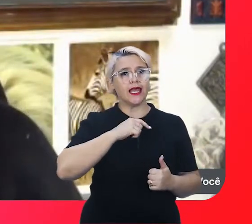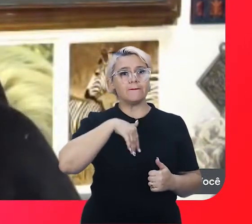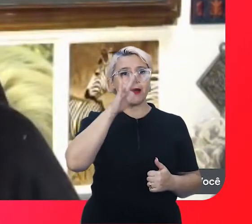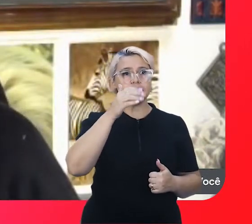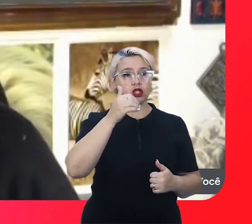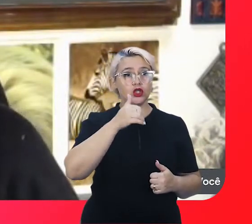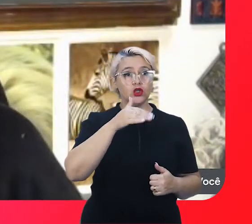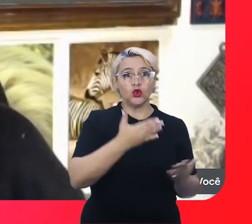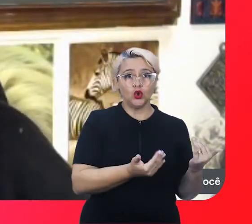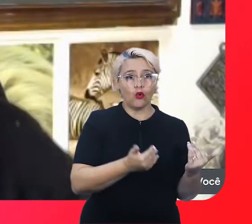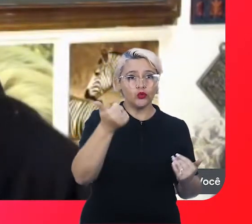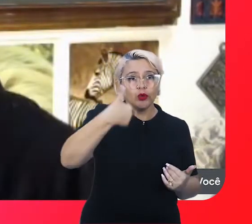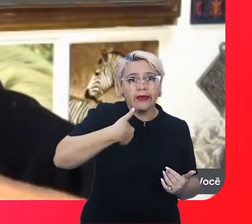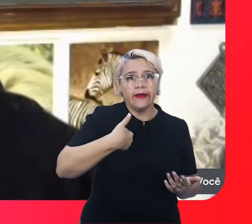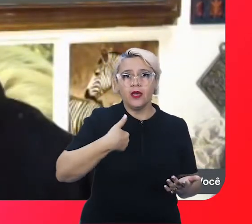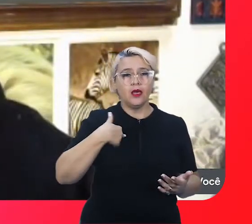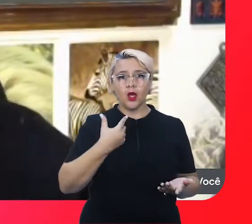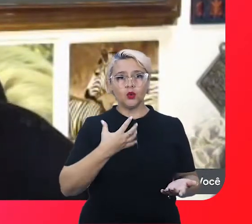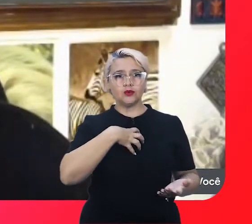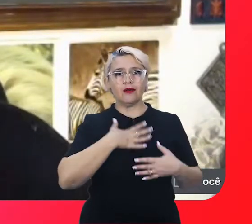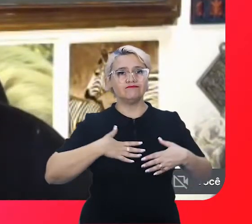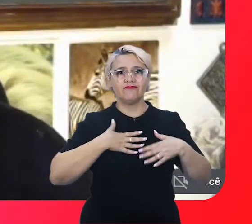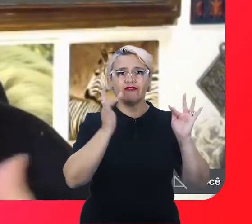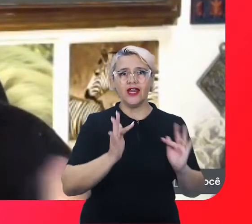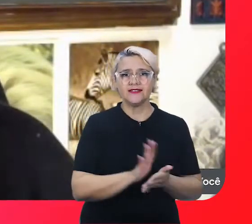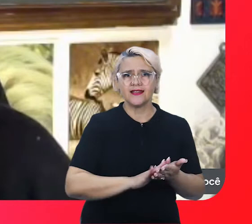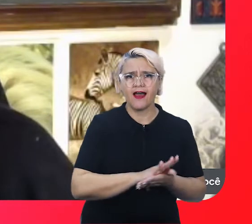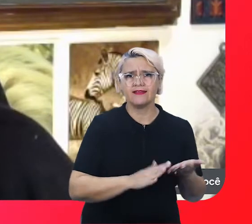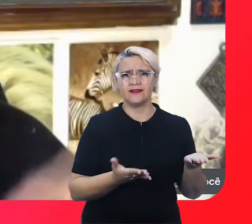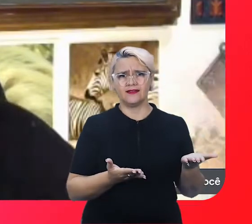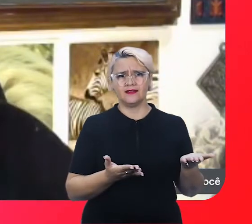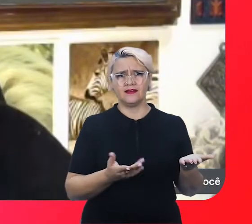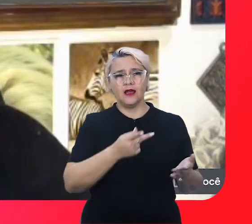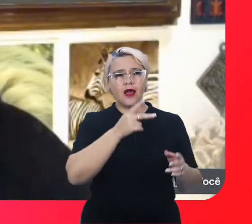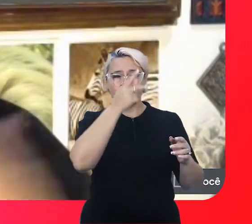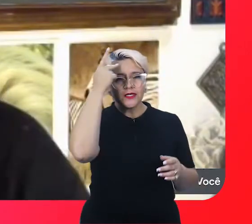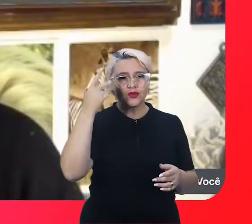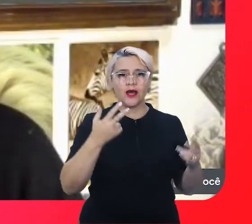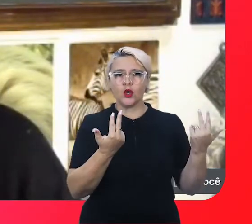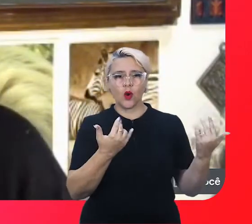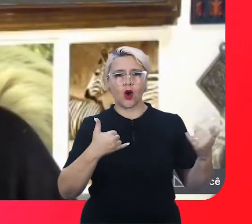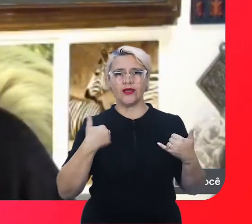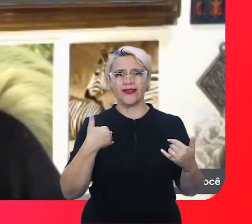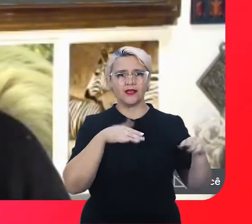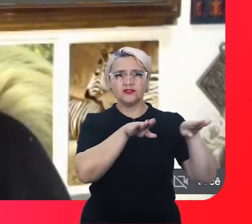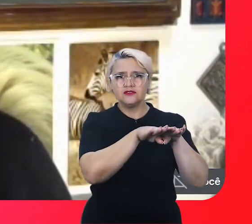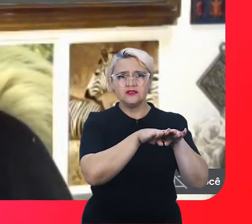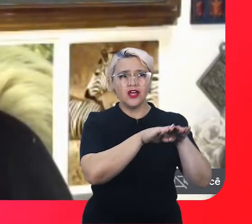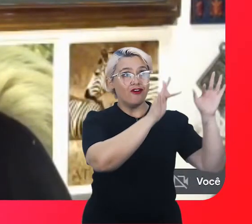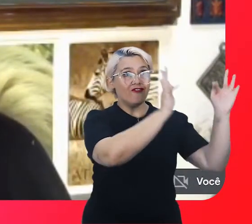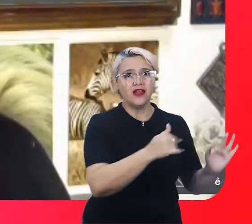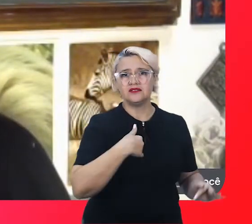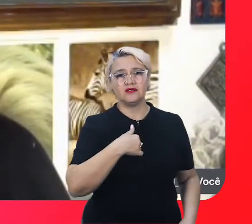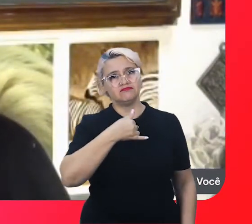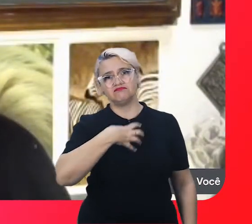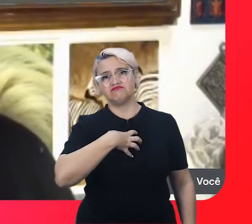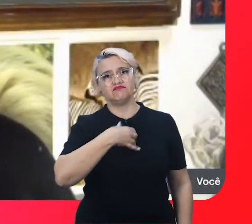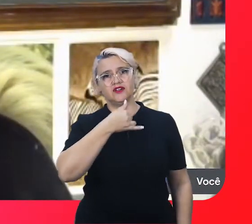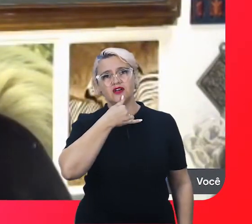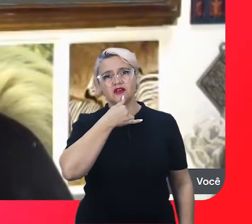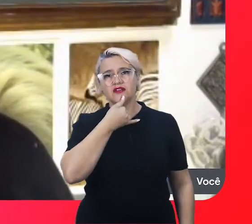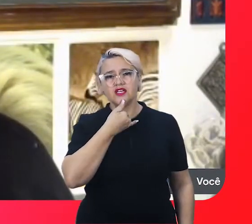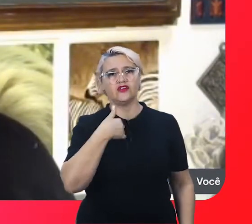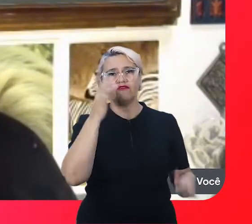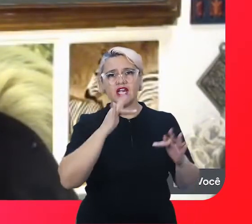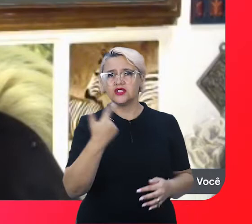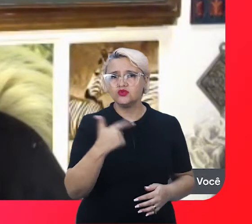ainda, né? Eu vou ficando... Você vê pessoas da sua idade tão felizes, eu não estava feliz. Então, eu pedi demissão